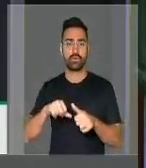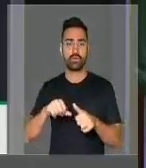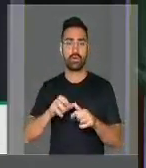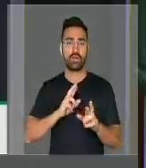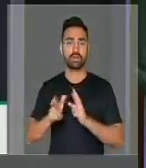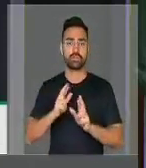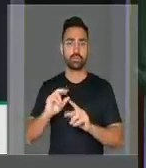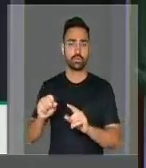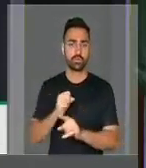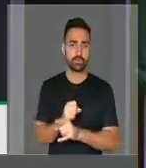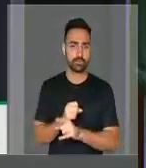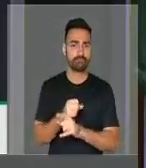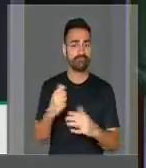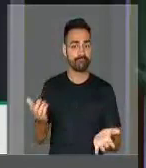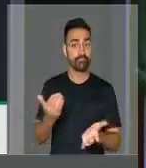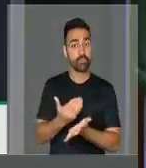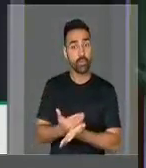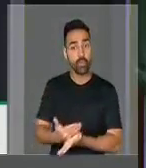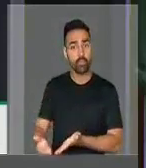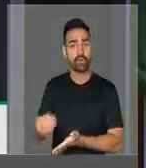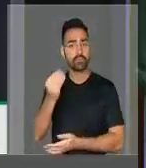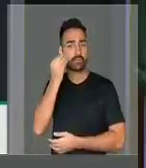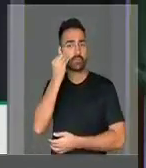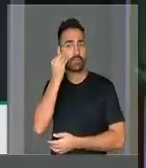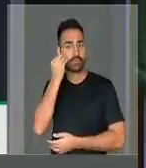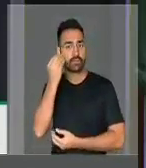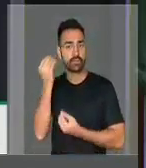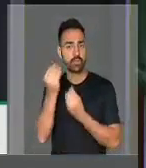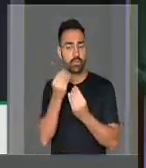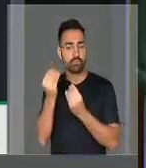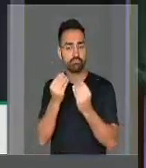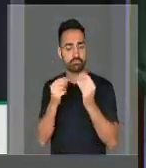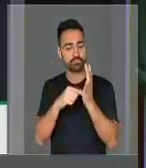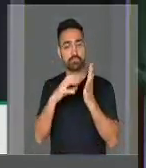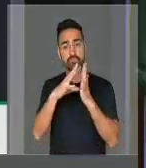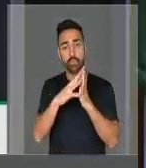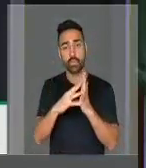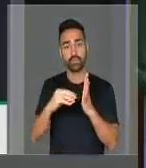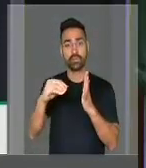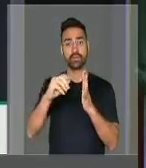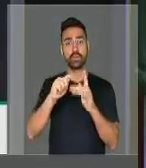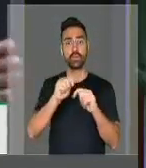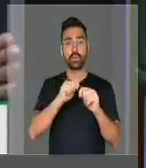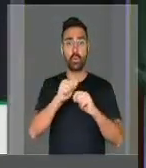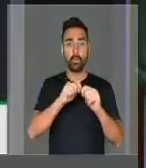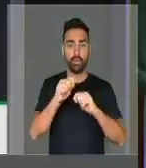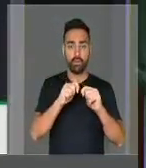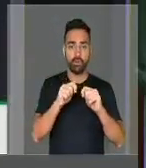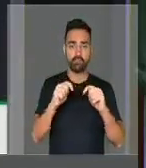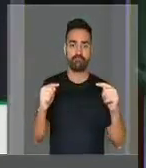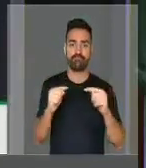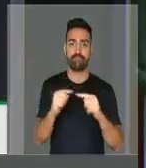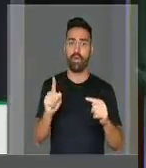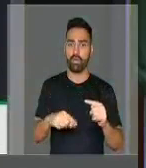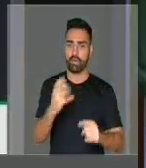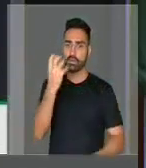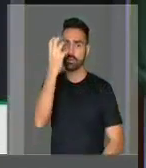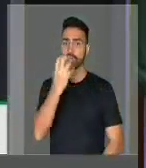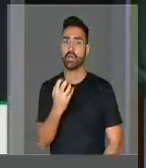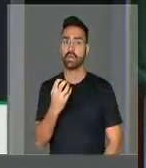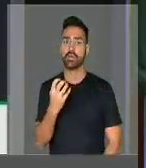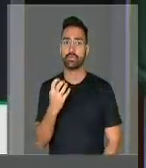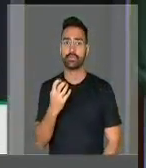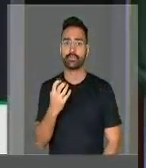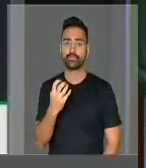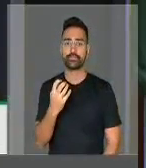E começa a tentar encontrar caminhos para um modelo econômico que é uma questão séria